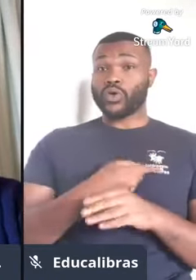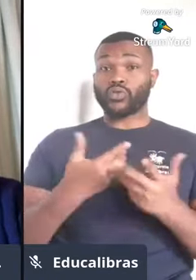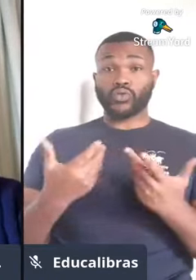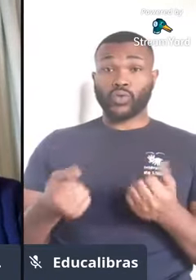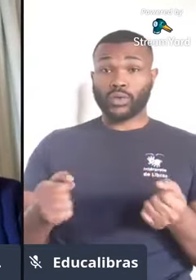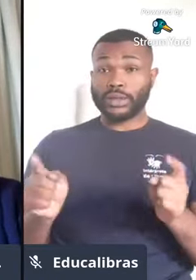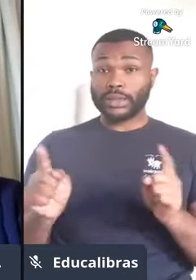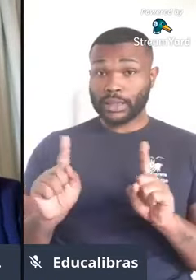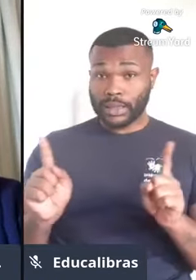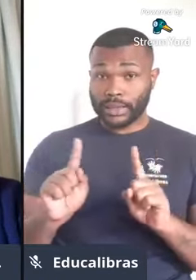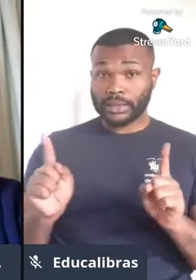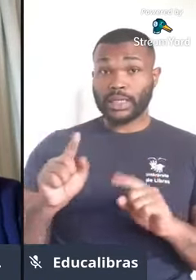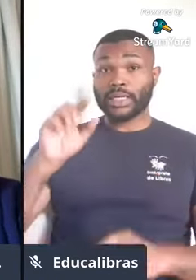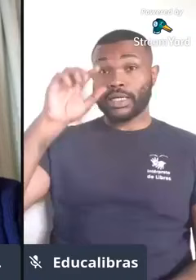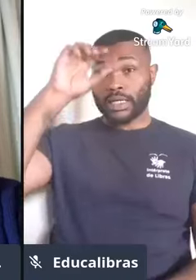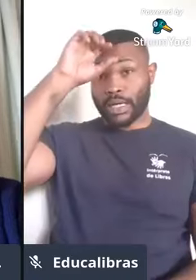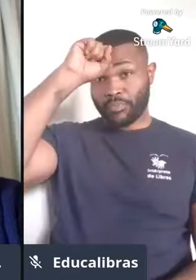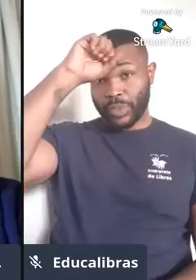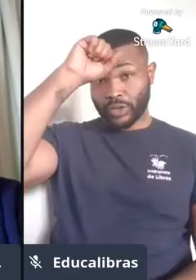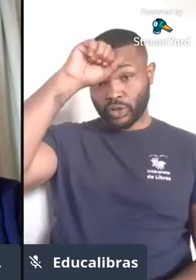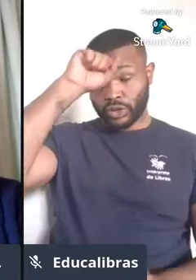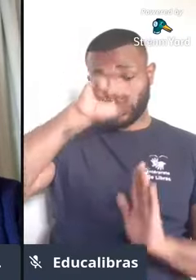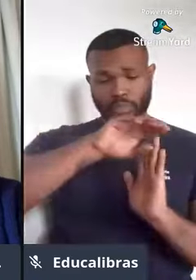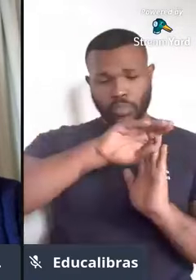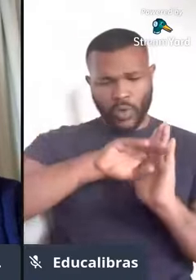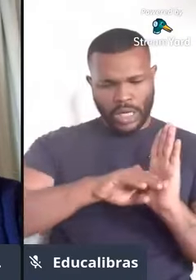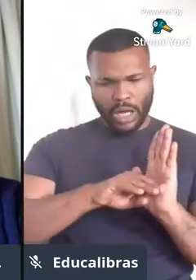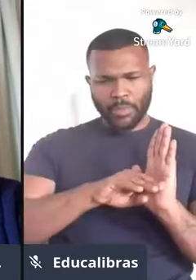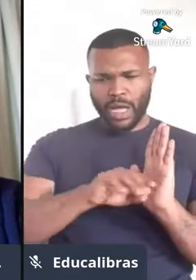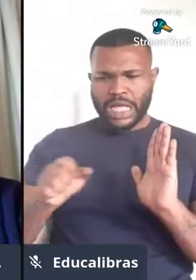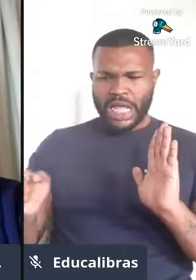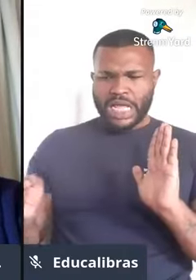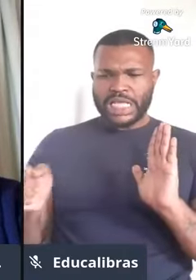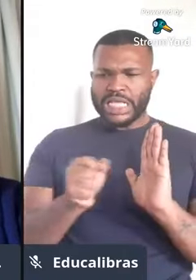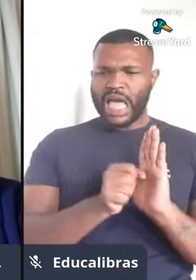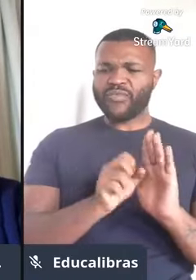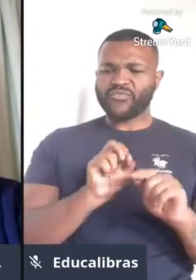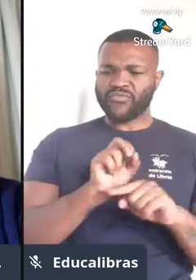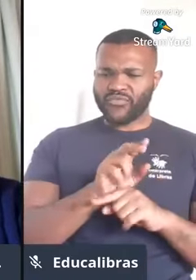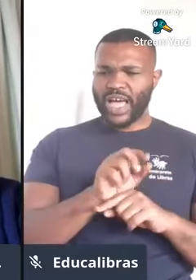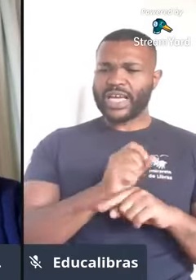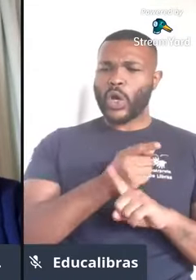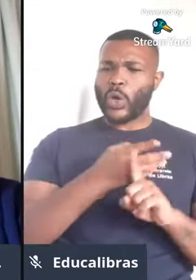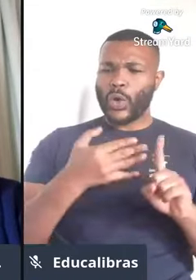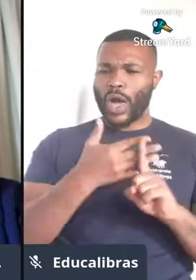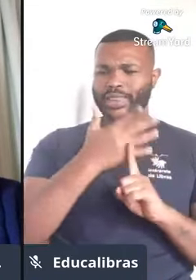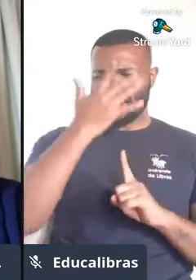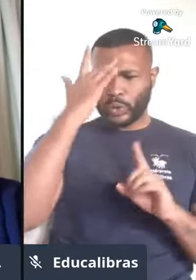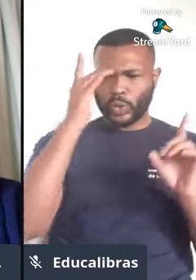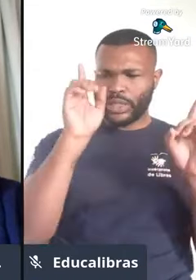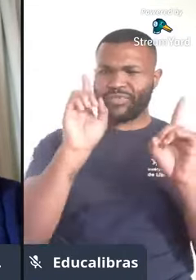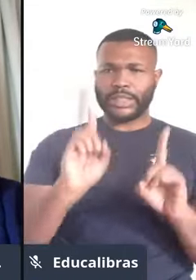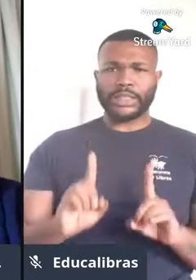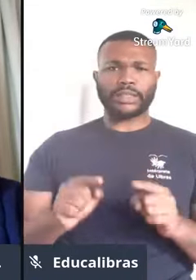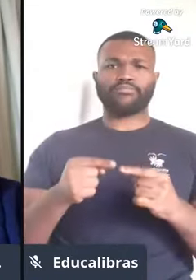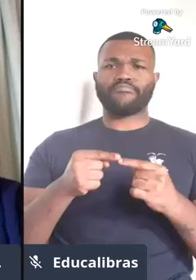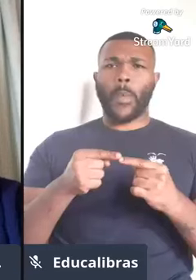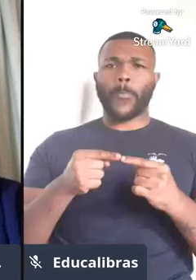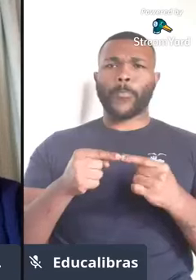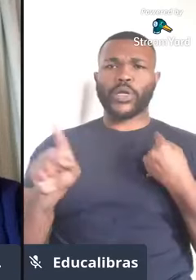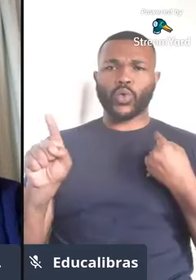o aprendiz como integrante da cota de pessoas com deficiência. Em mais de uma